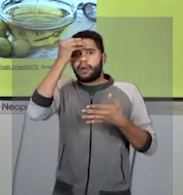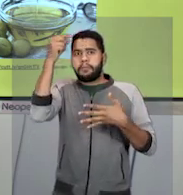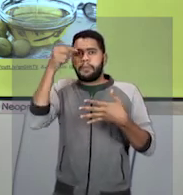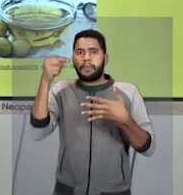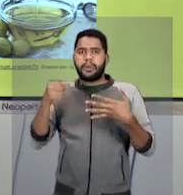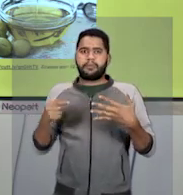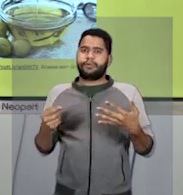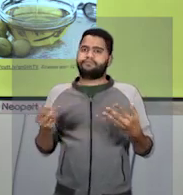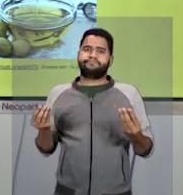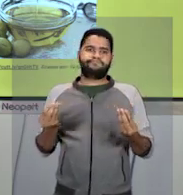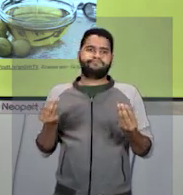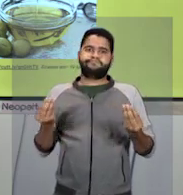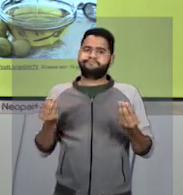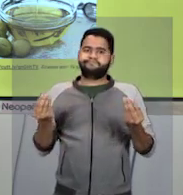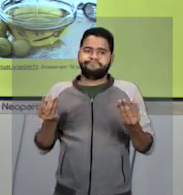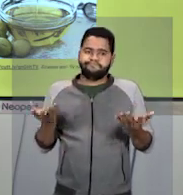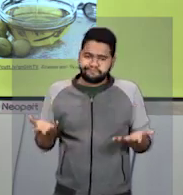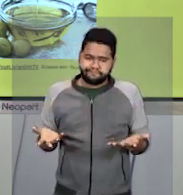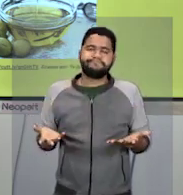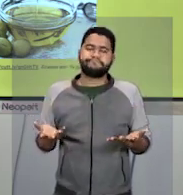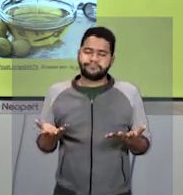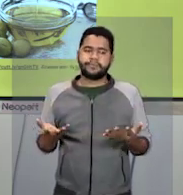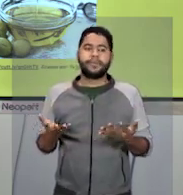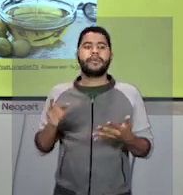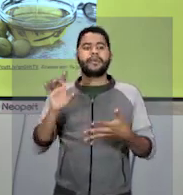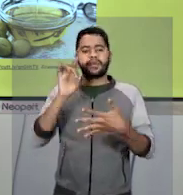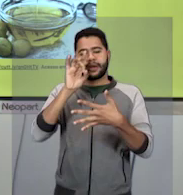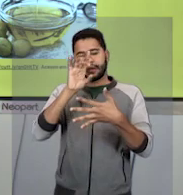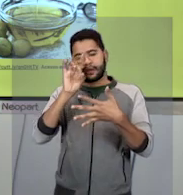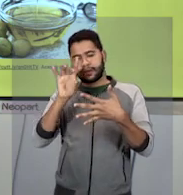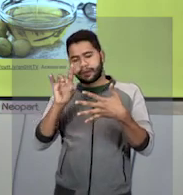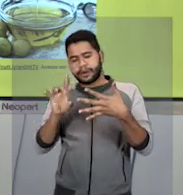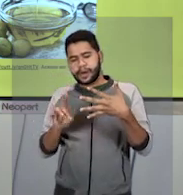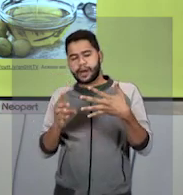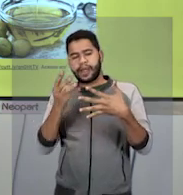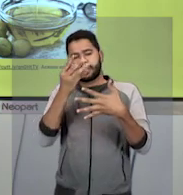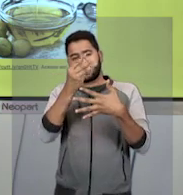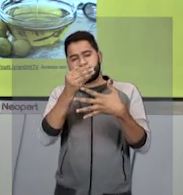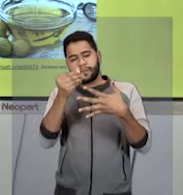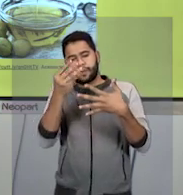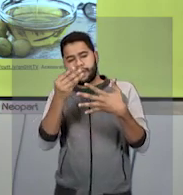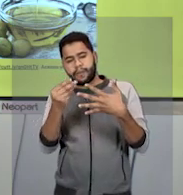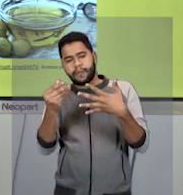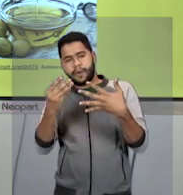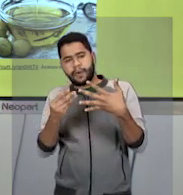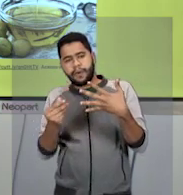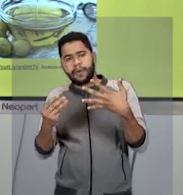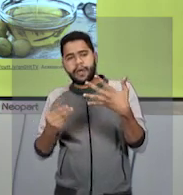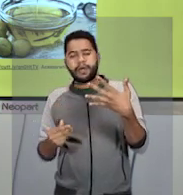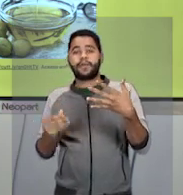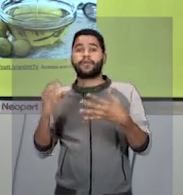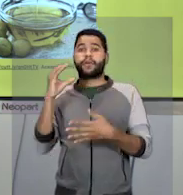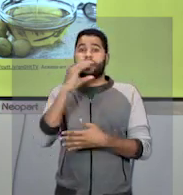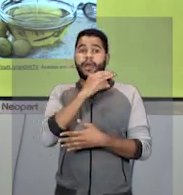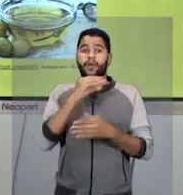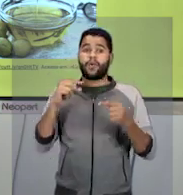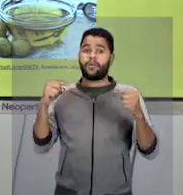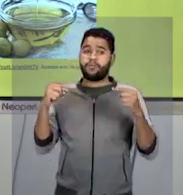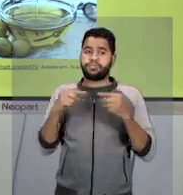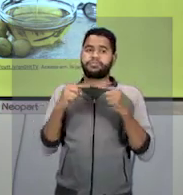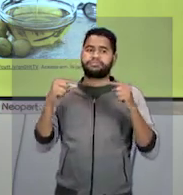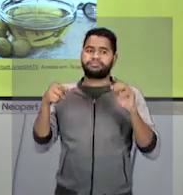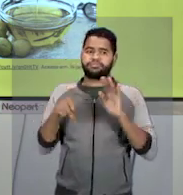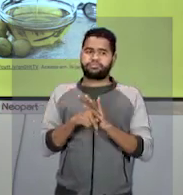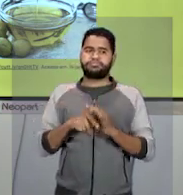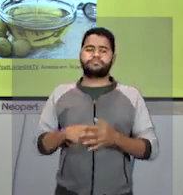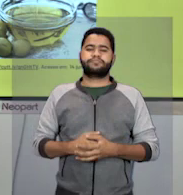esses valores, certo? Então, cada substância vai ter o seu calor específico, certo?